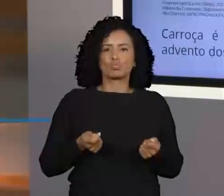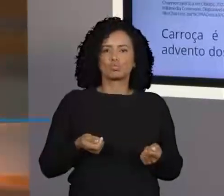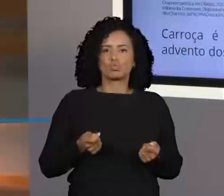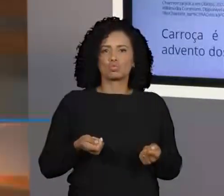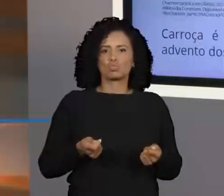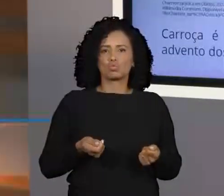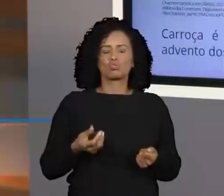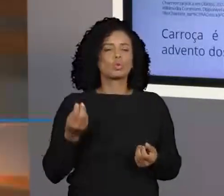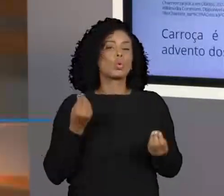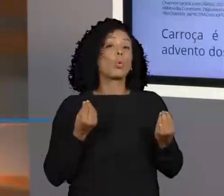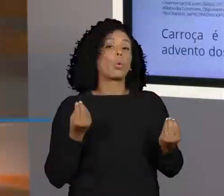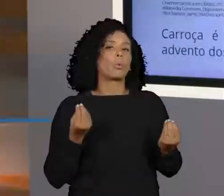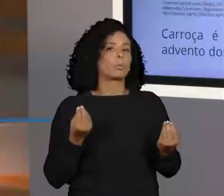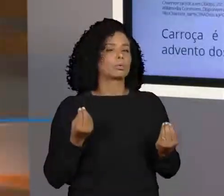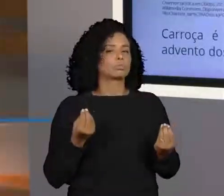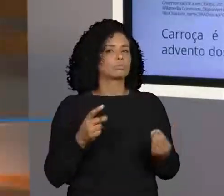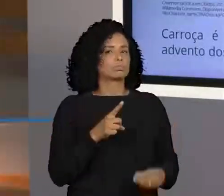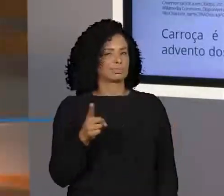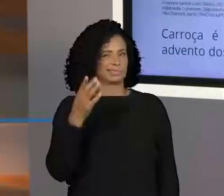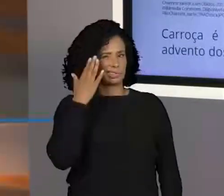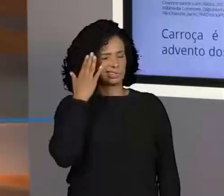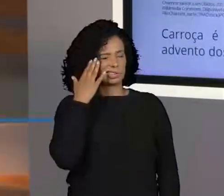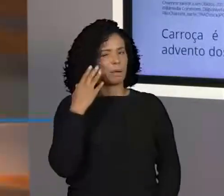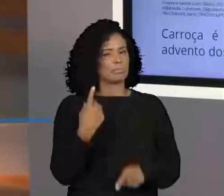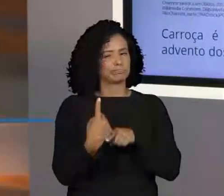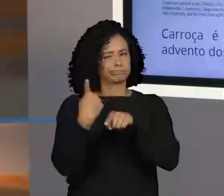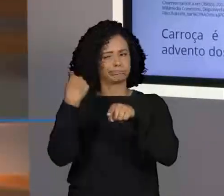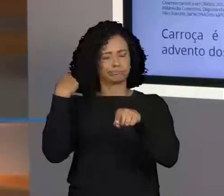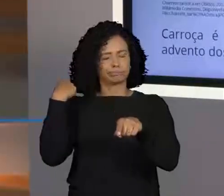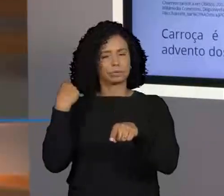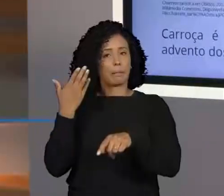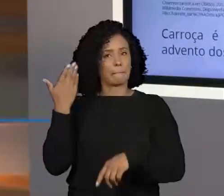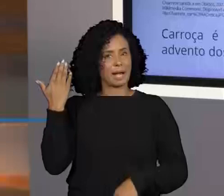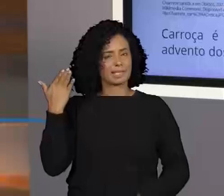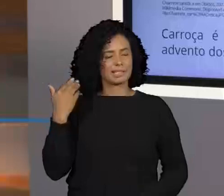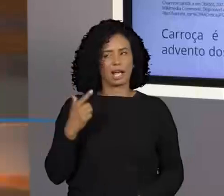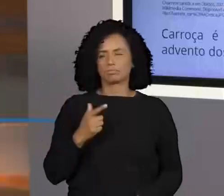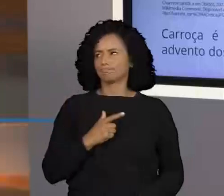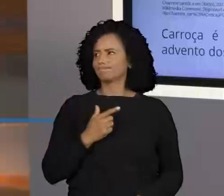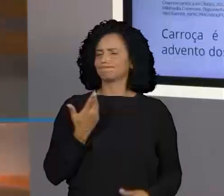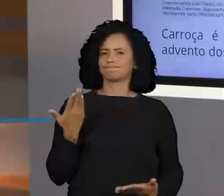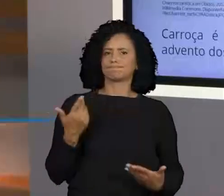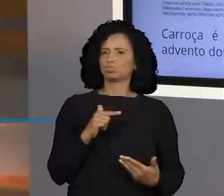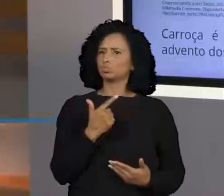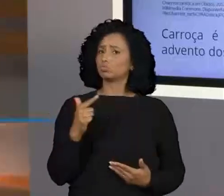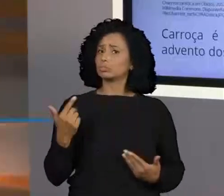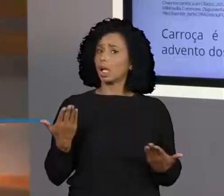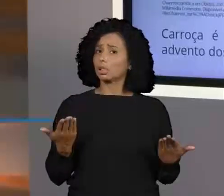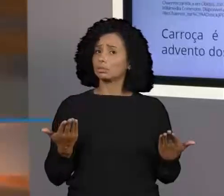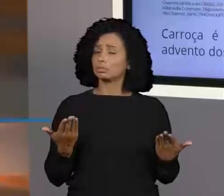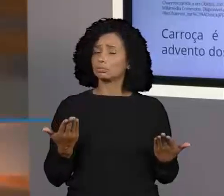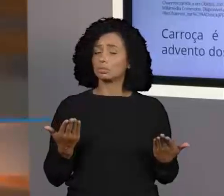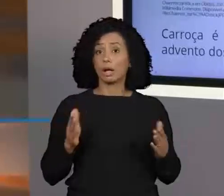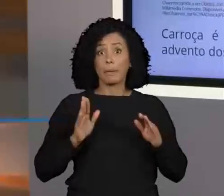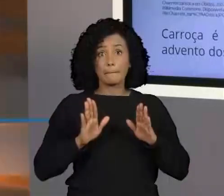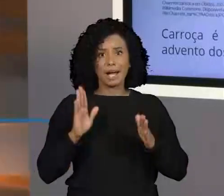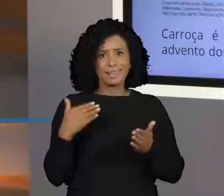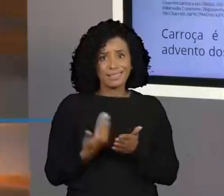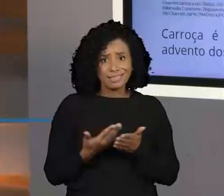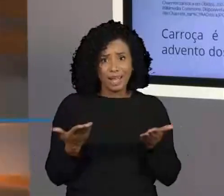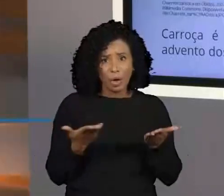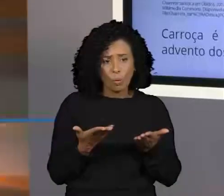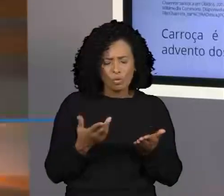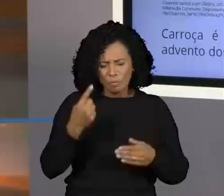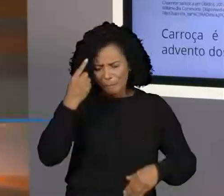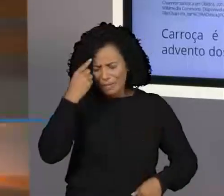pensamento que há alguns anos atrás, quando a gente pensa na história, não existia. Então, o meio do transporte também faz a gente pensar